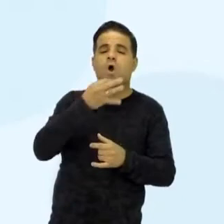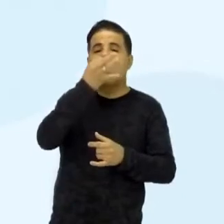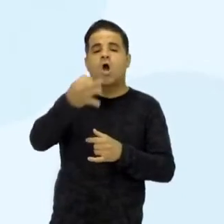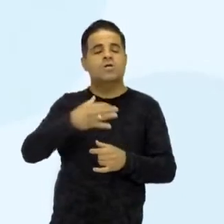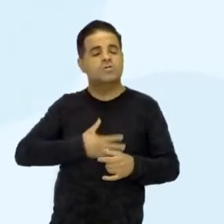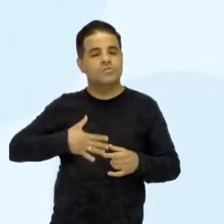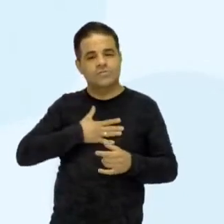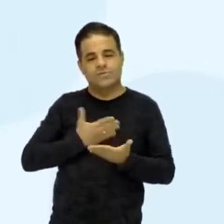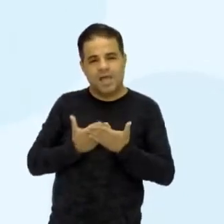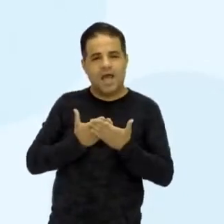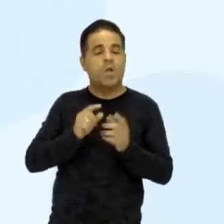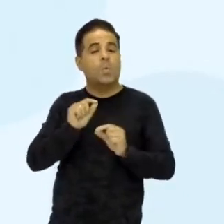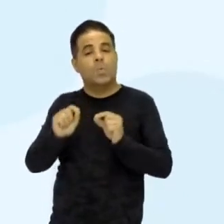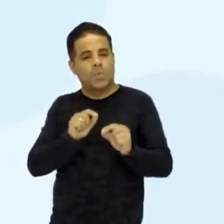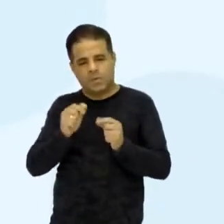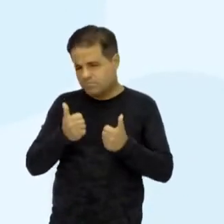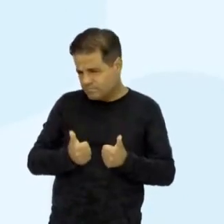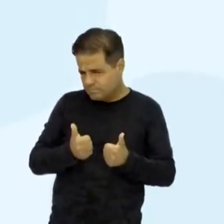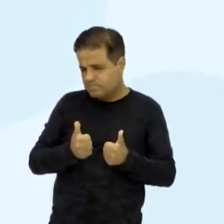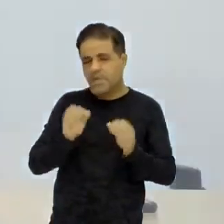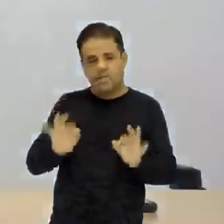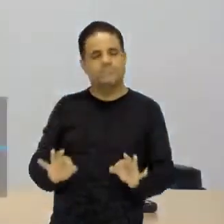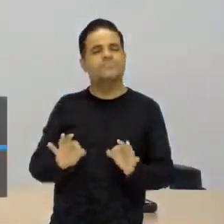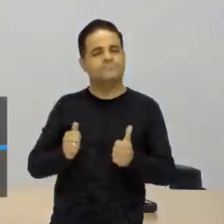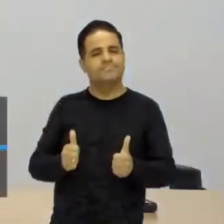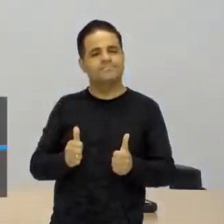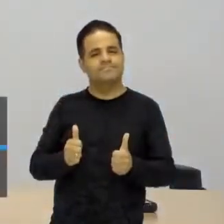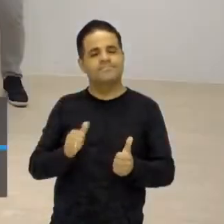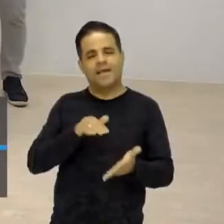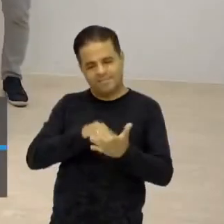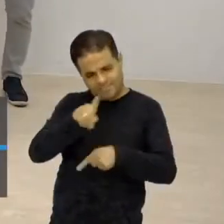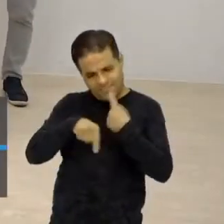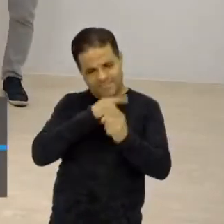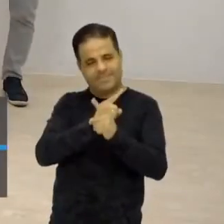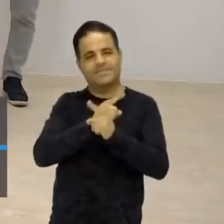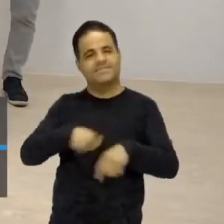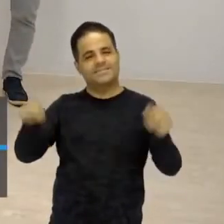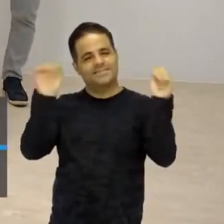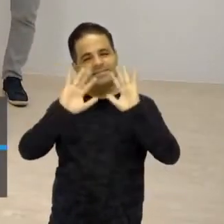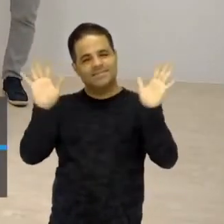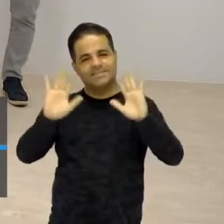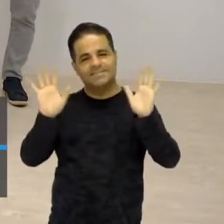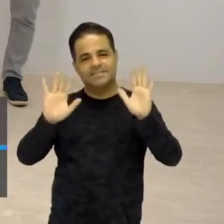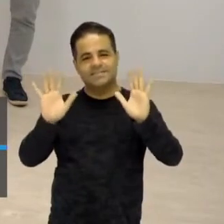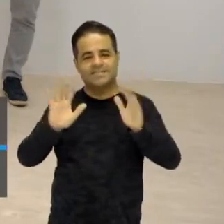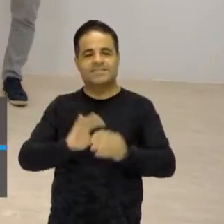o que você gostou, o que você não gostou. É isso aí. Até mais, galera. Valeu!